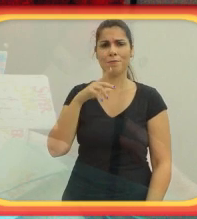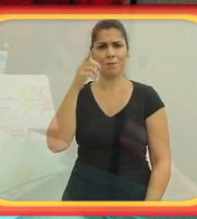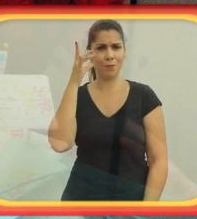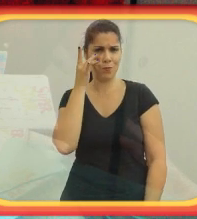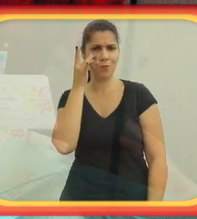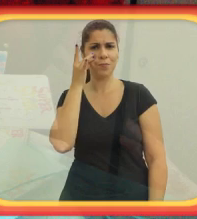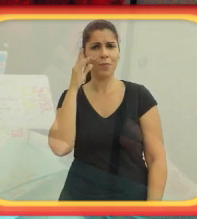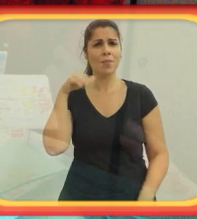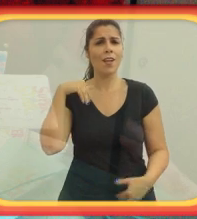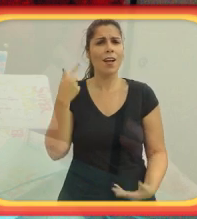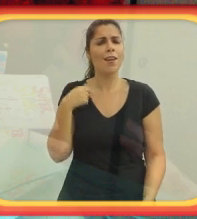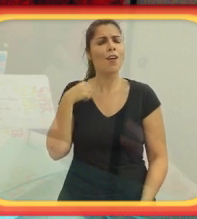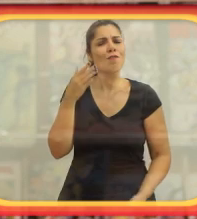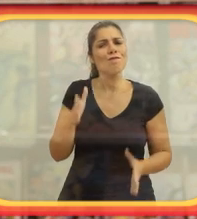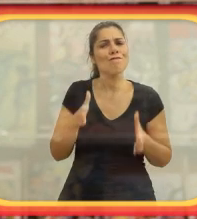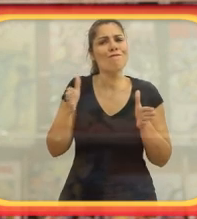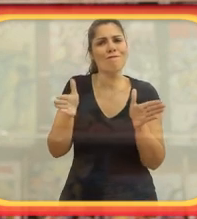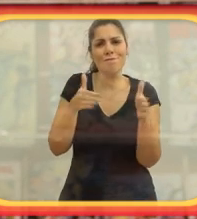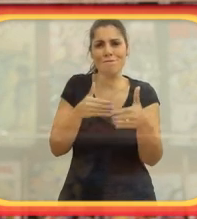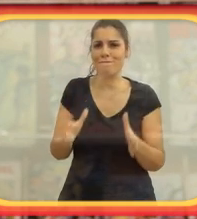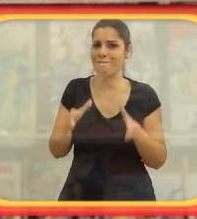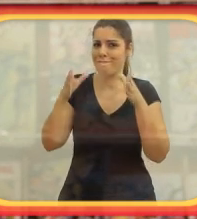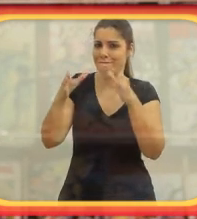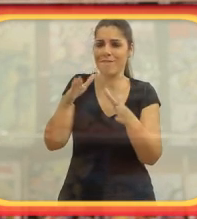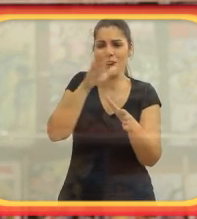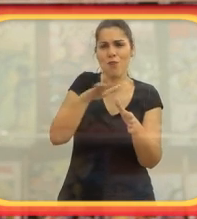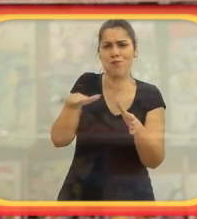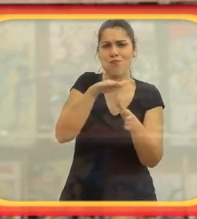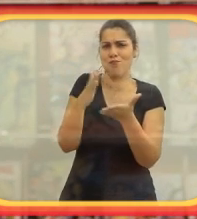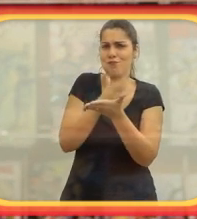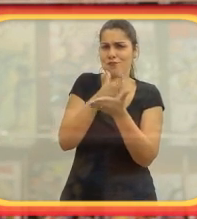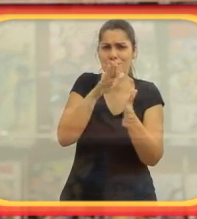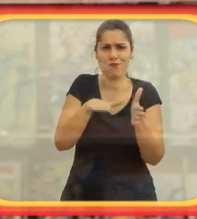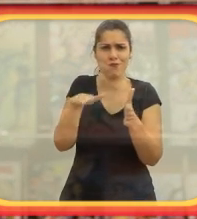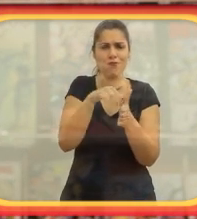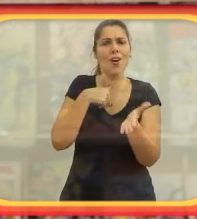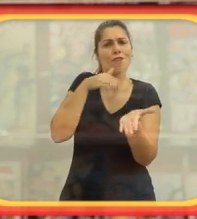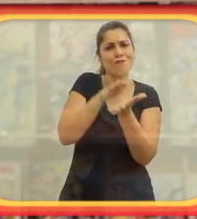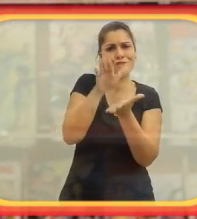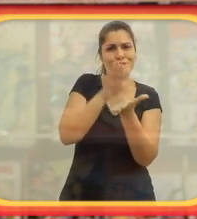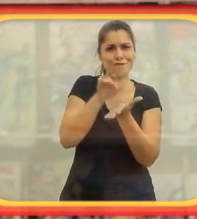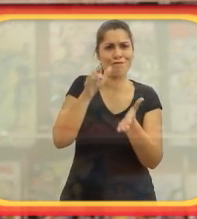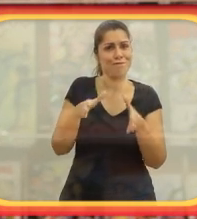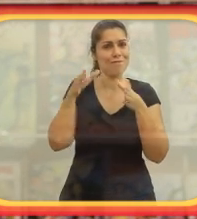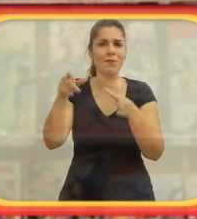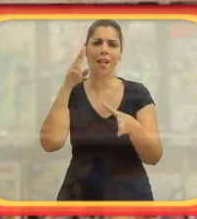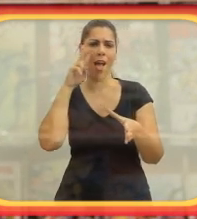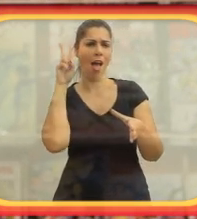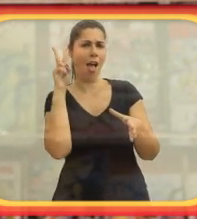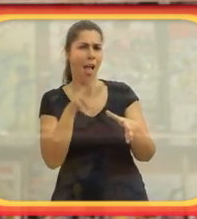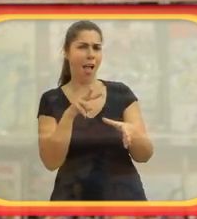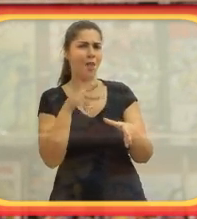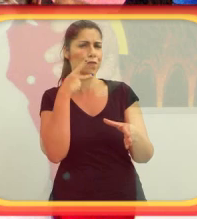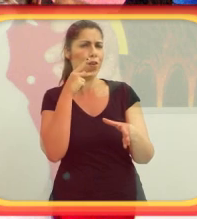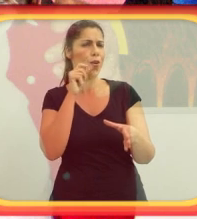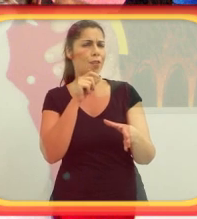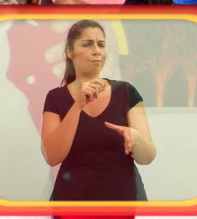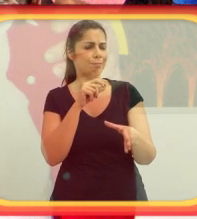revistas que eu produzi, aí ele deu uma olhada e ele disse pra mim o